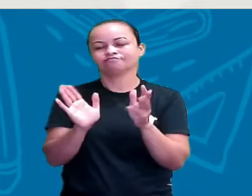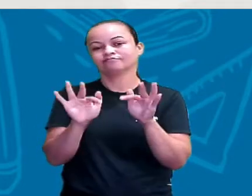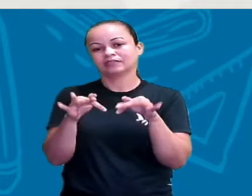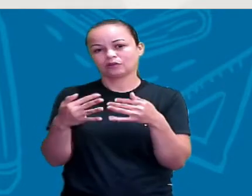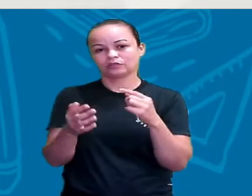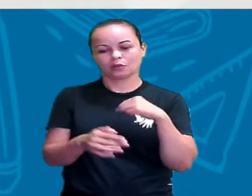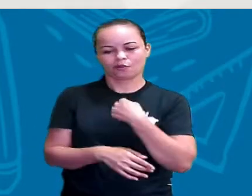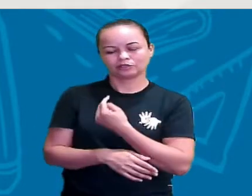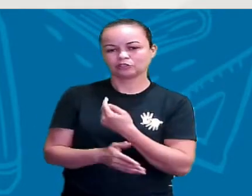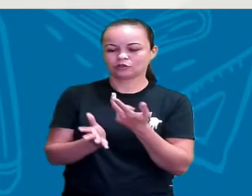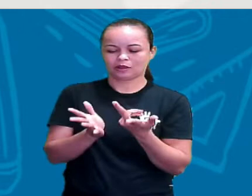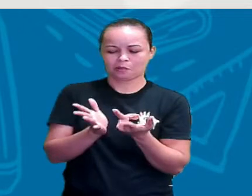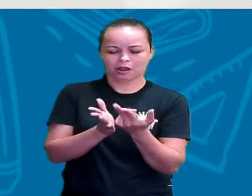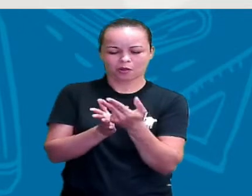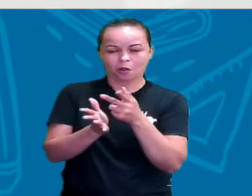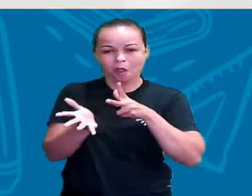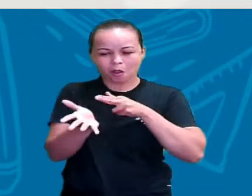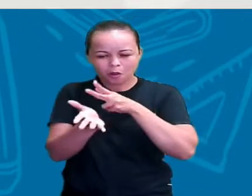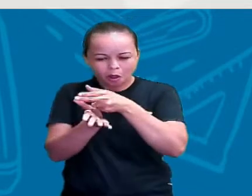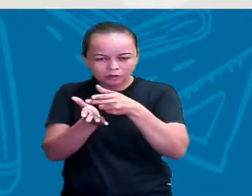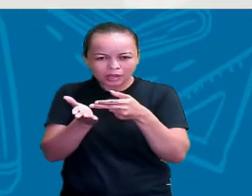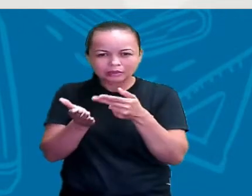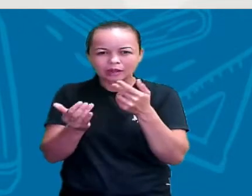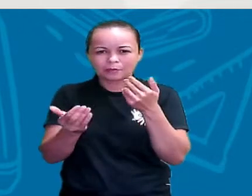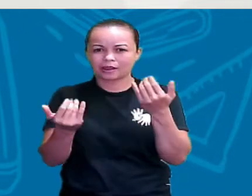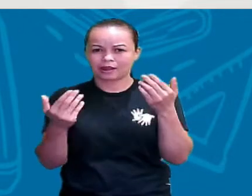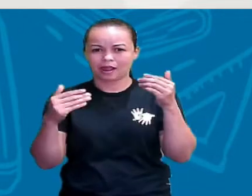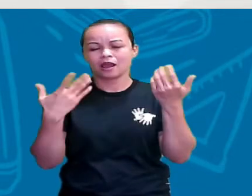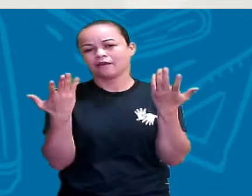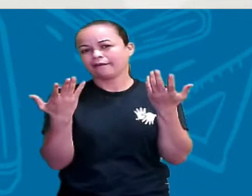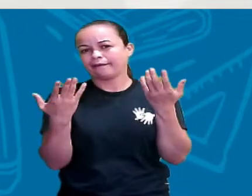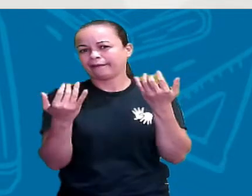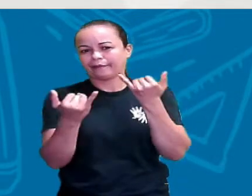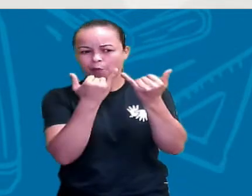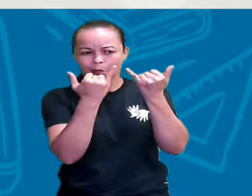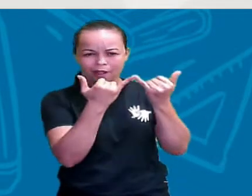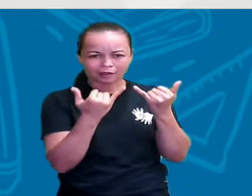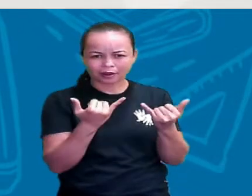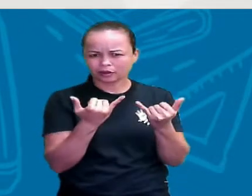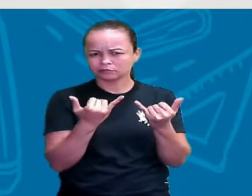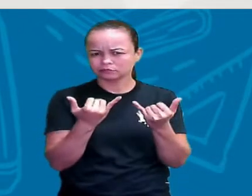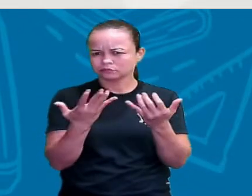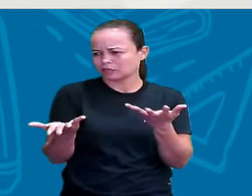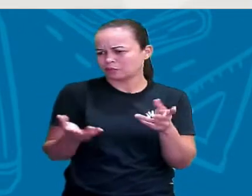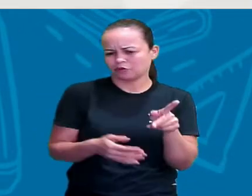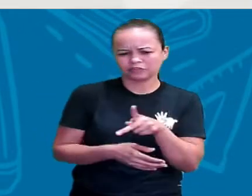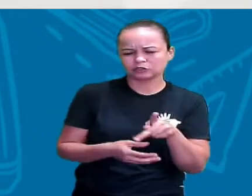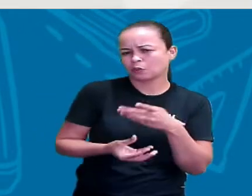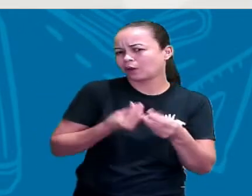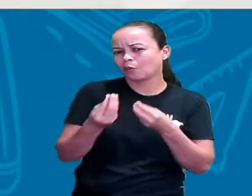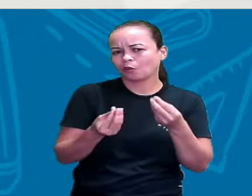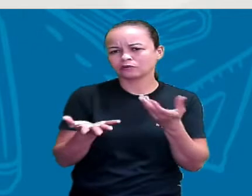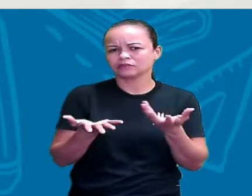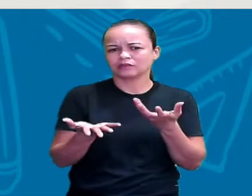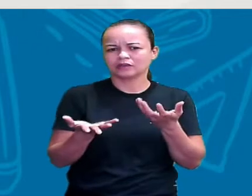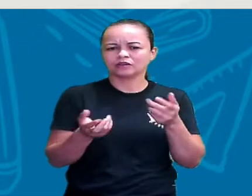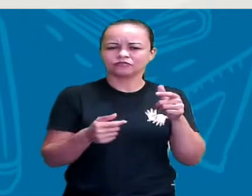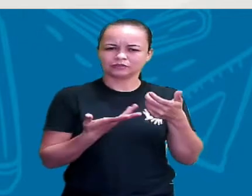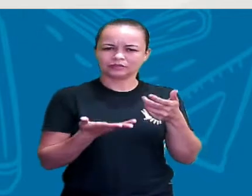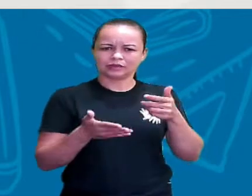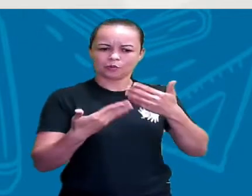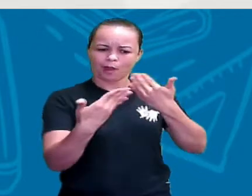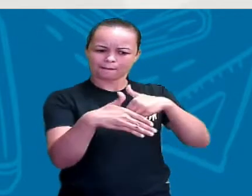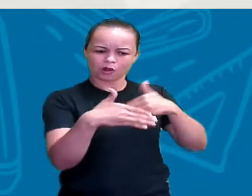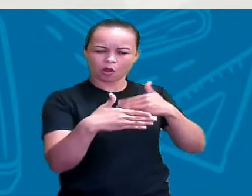irá recortá-las para comparar, né? Como assim, professor? A gente não pode recortar? Lógico, se você tiver numa prova, você vai recortar